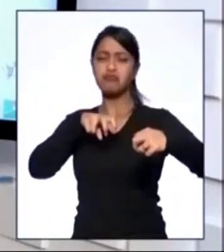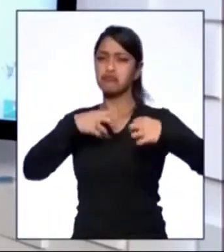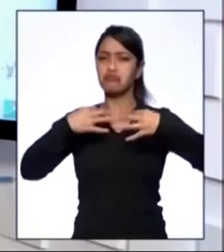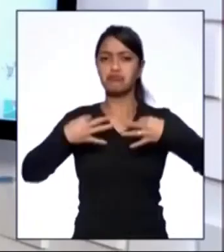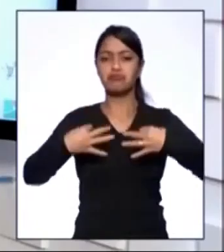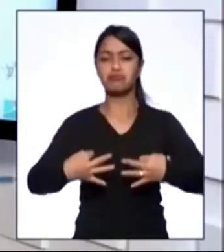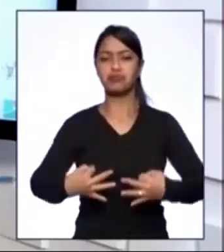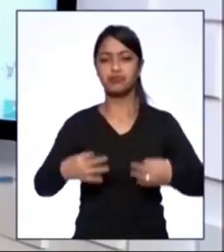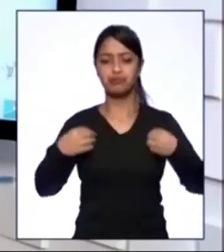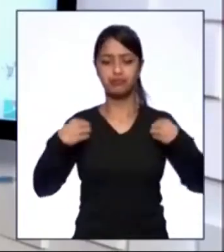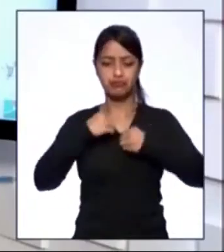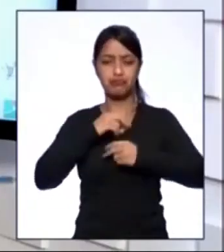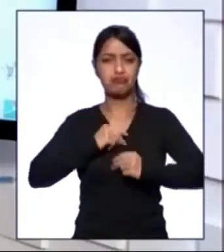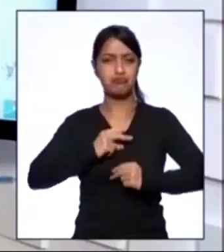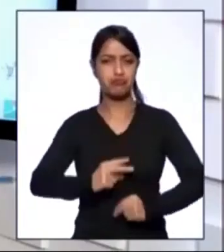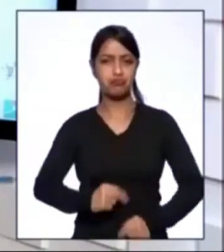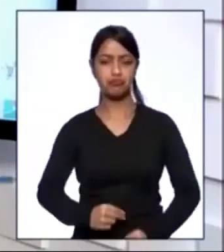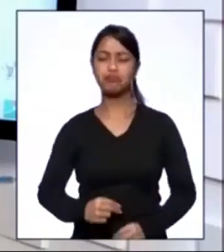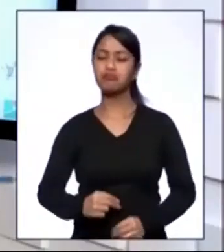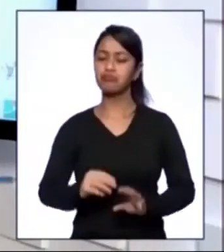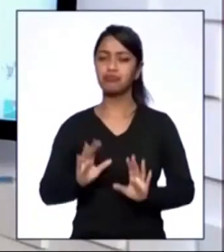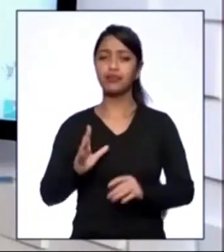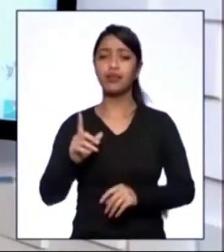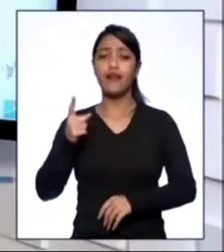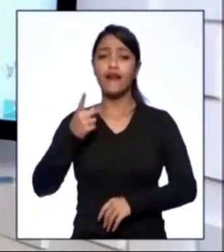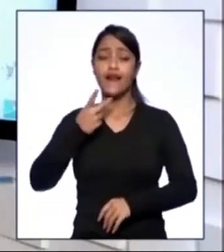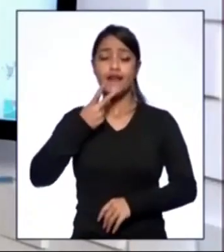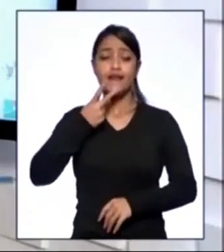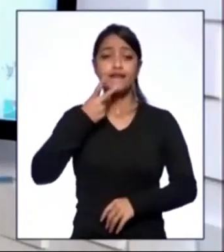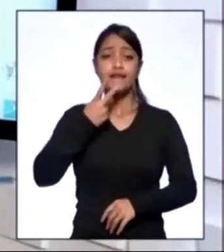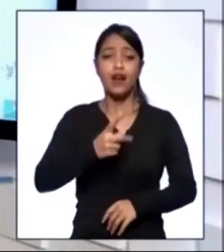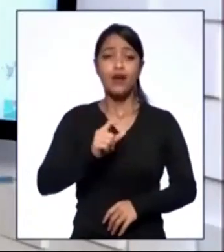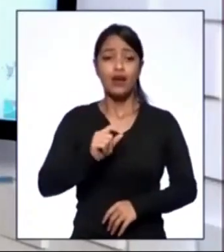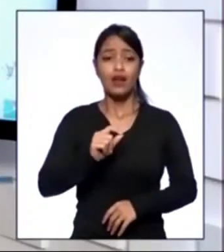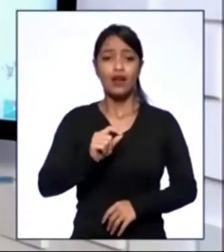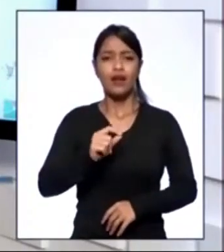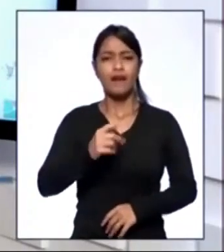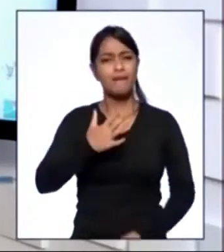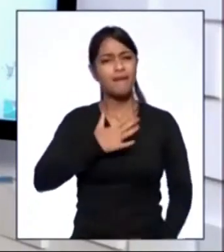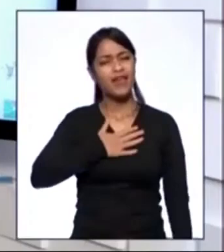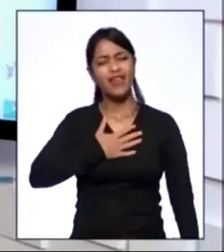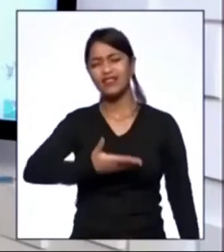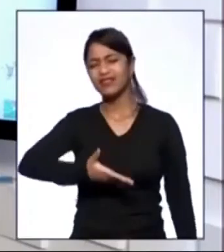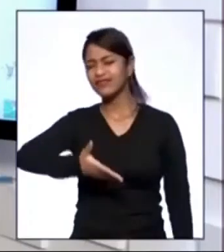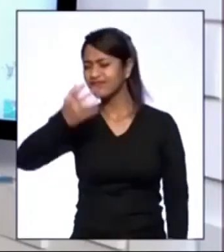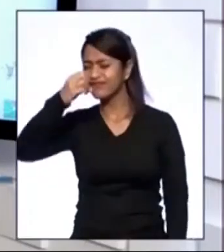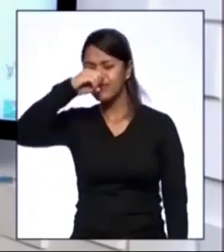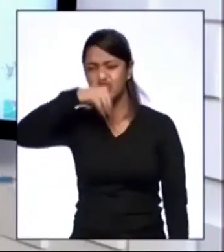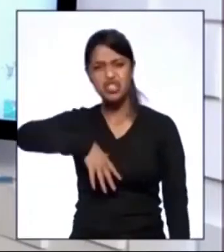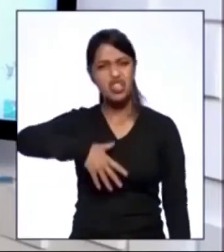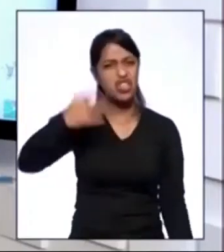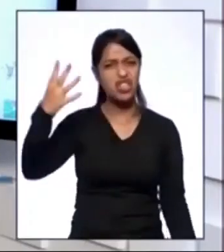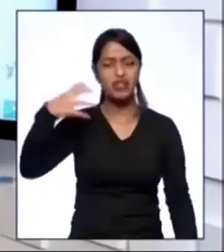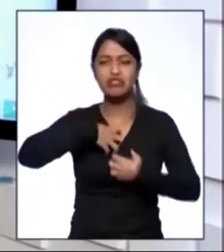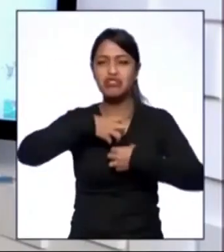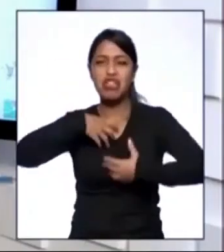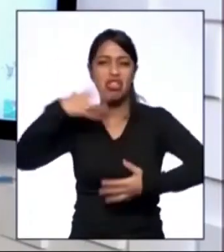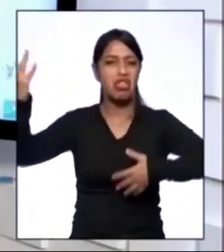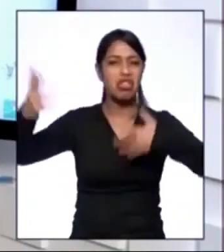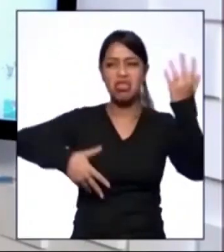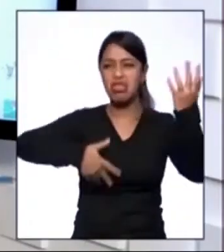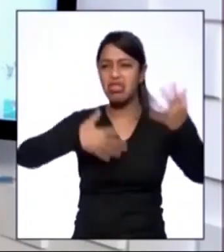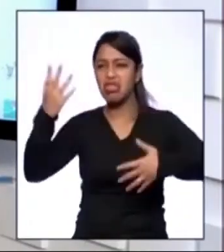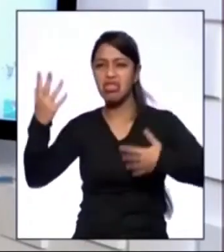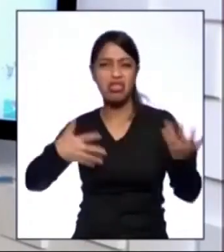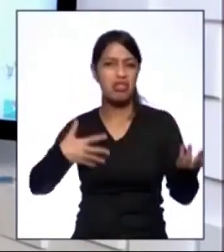alinhado, todo organizadinho. A primeira coisa que ele fala é, meu, velho, tipo assim, que absurdo, né? Sentir essas dores, sentir